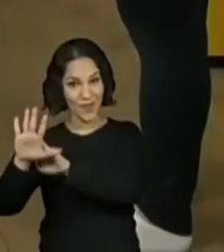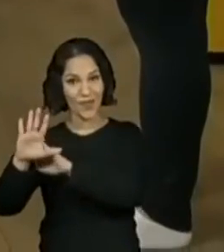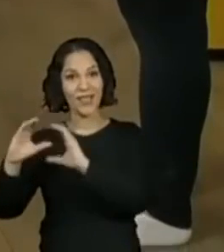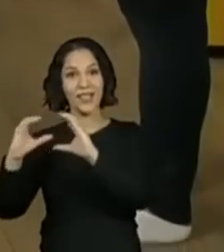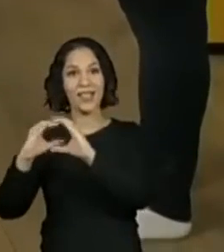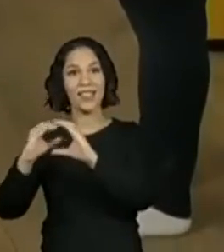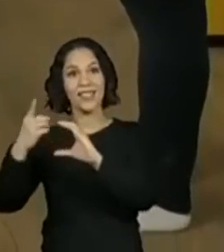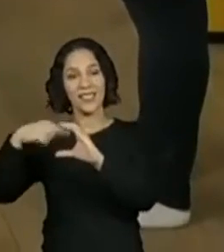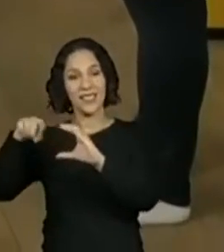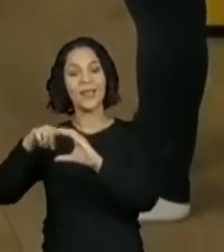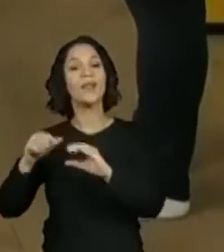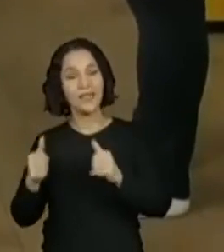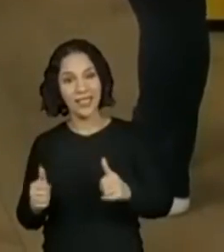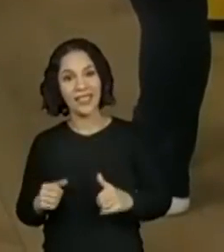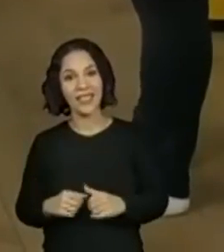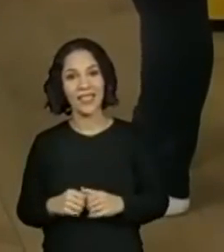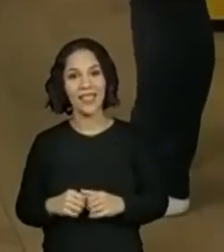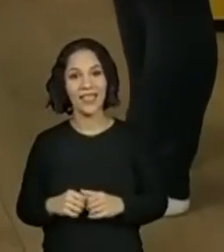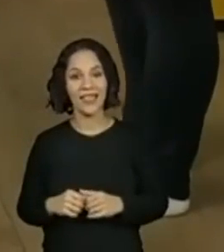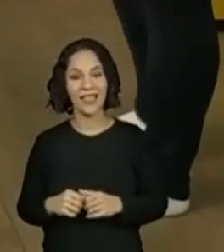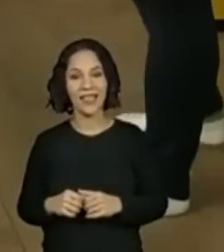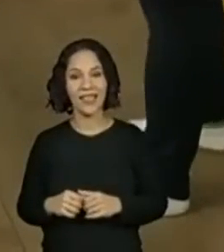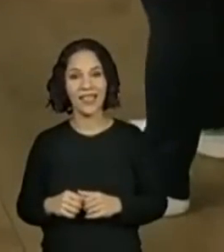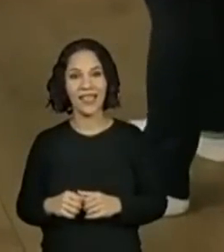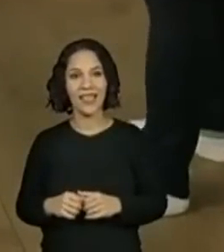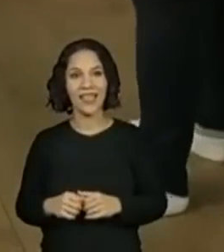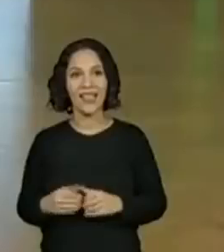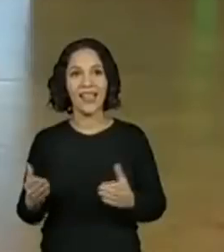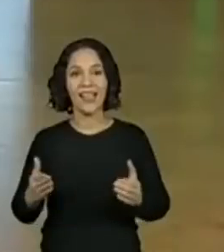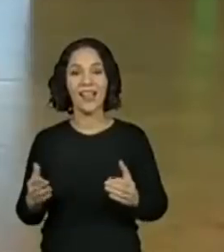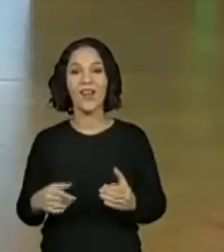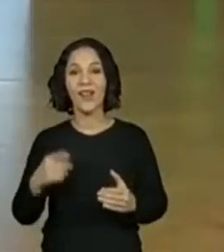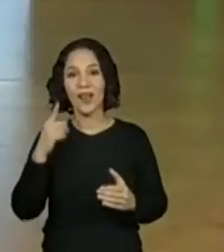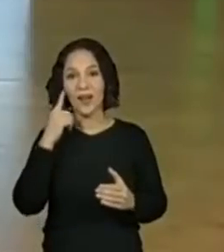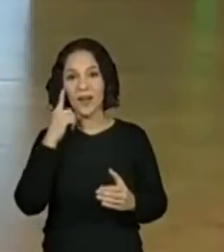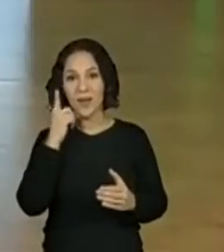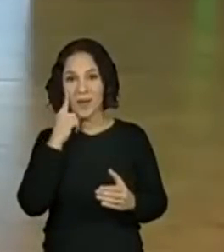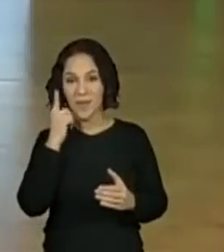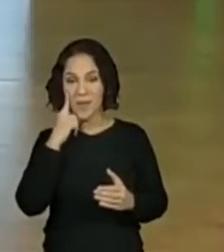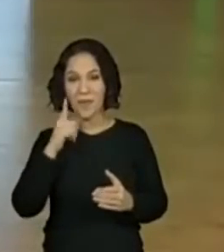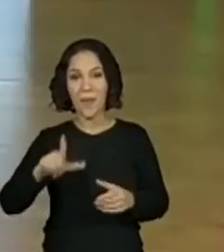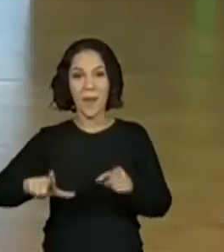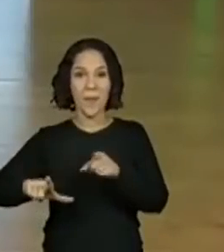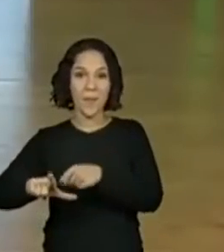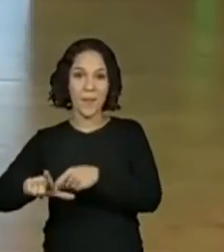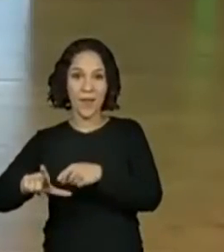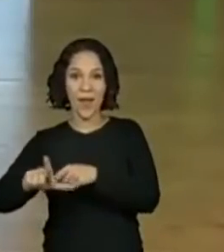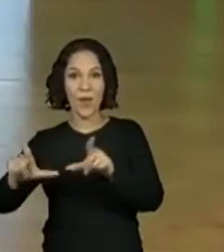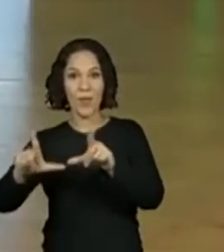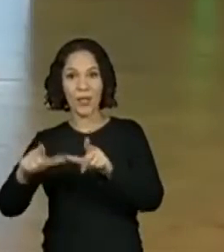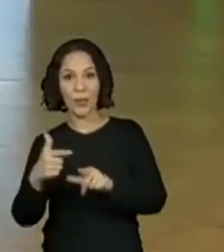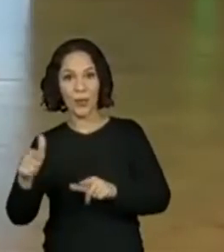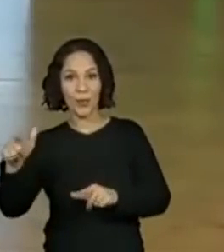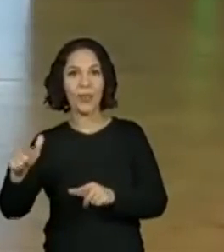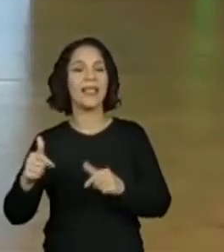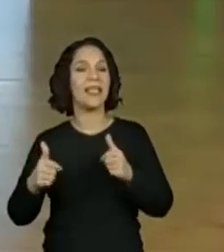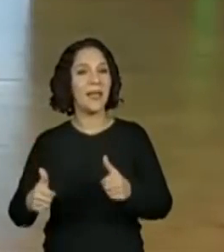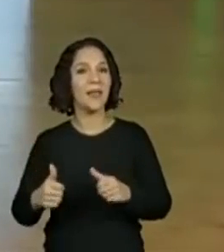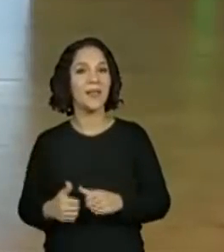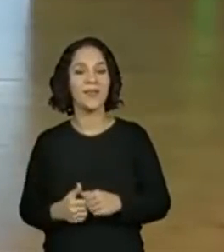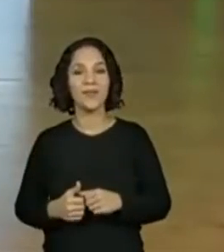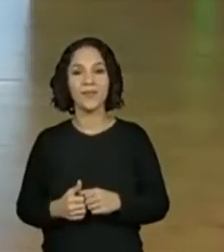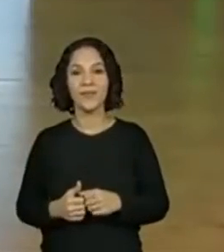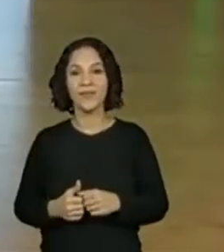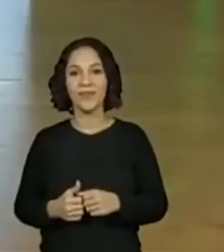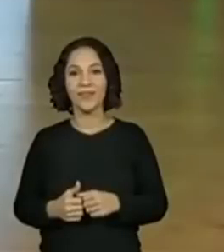esquerda no círculo. Pé Manda esquerdo pé. No outro quadrado. Pé esquerdo no outro quadrado. Isso.